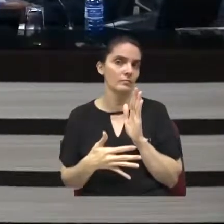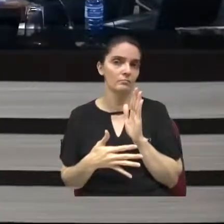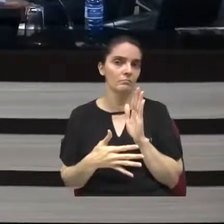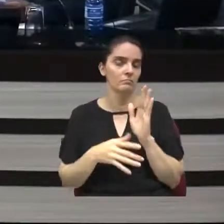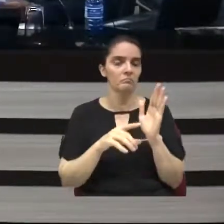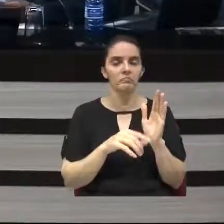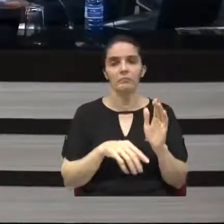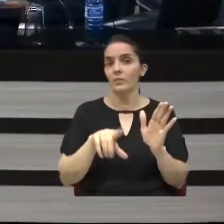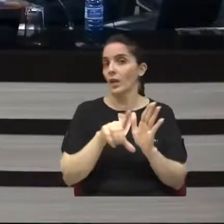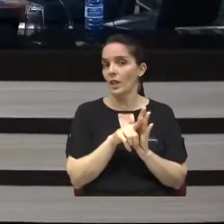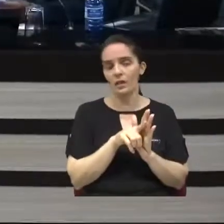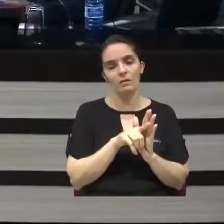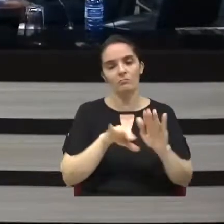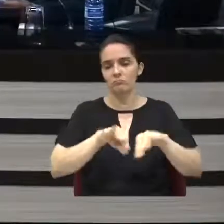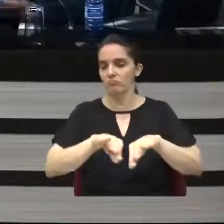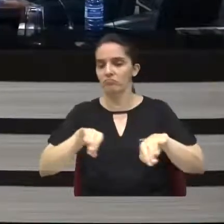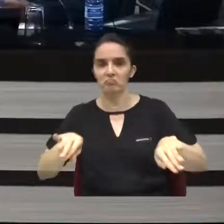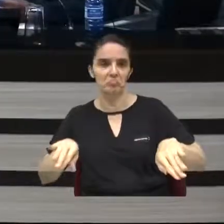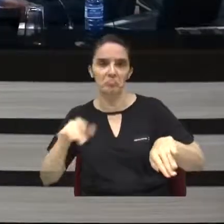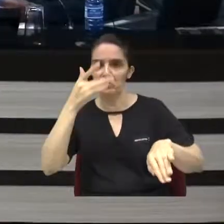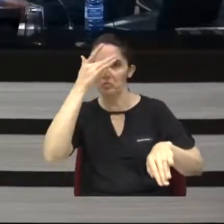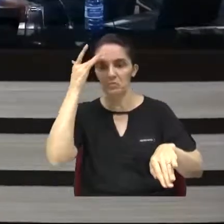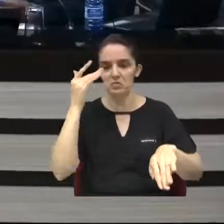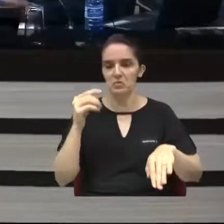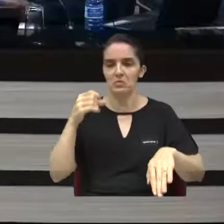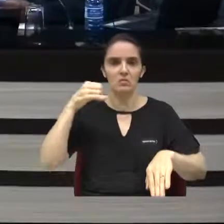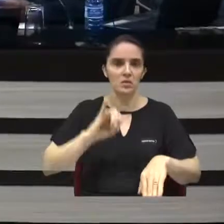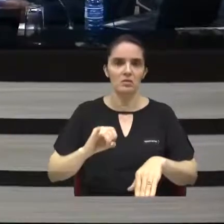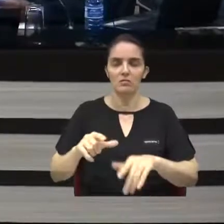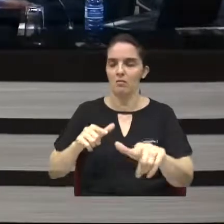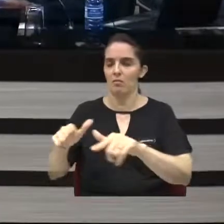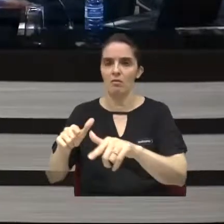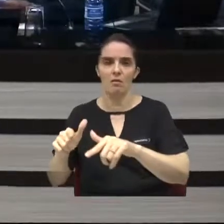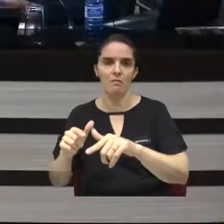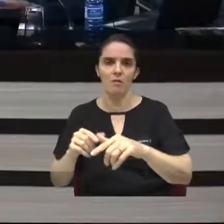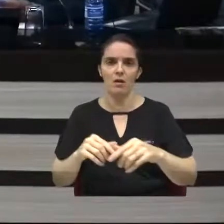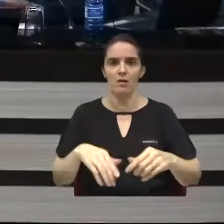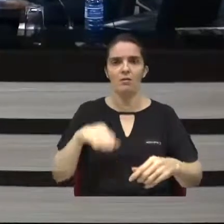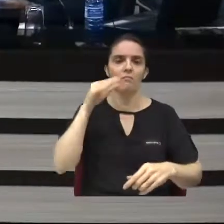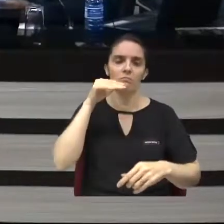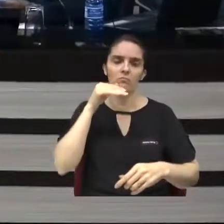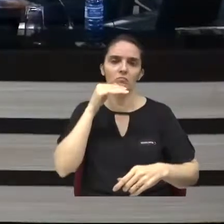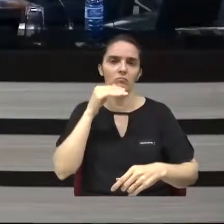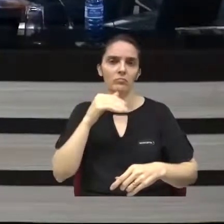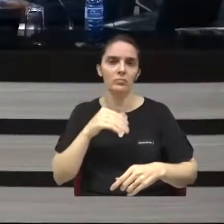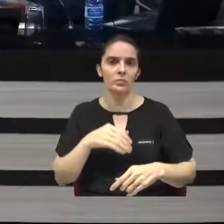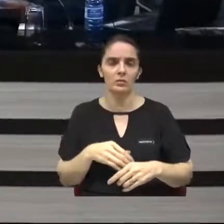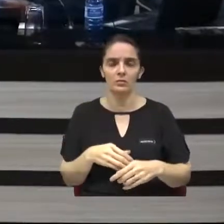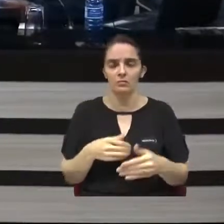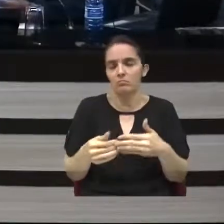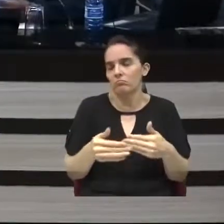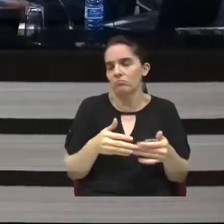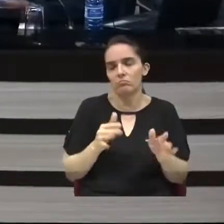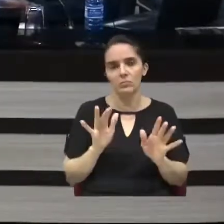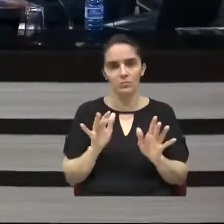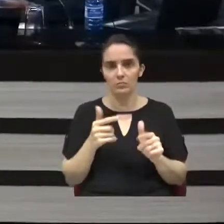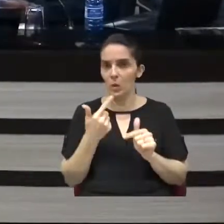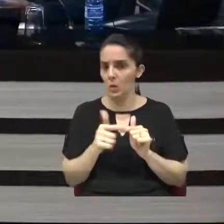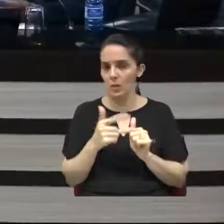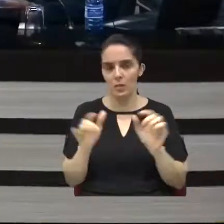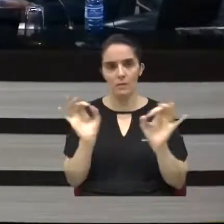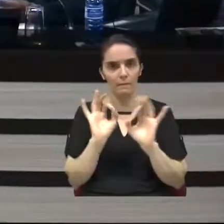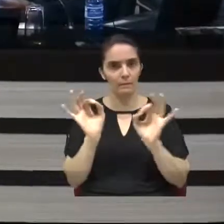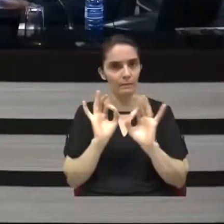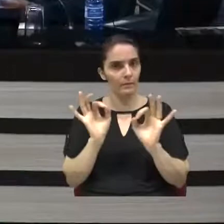distingue a situação do denunciante, não importando sua profissão, sua função, seu cargo no momento, ou mesmo até